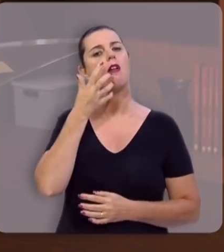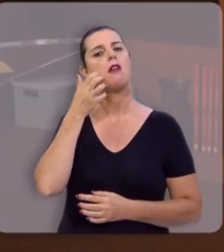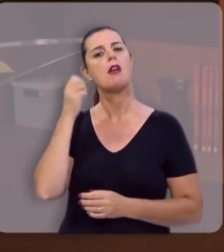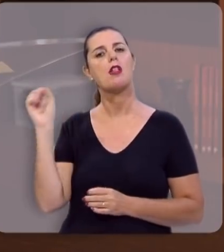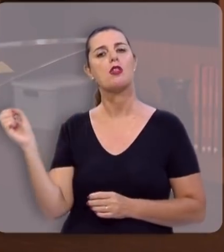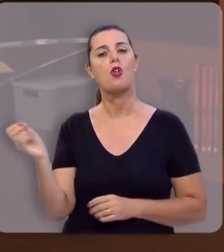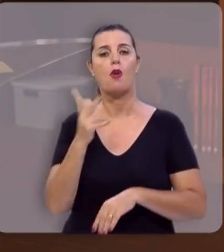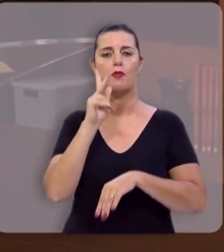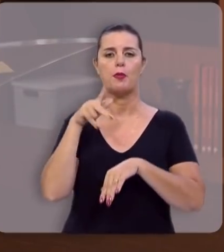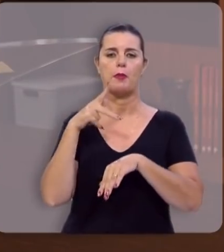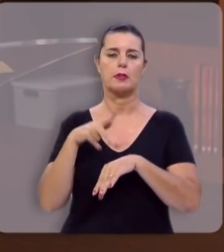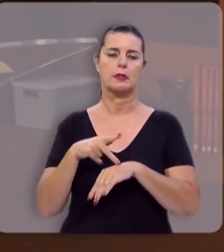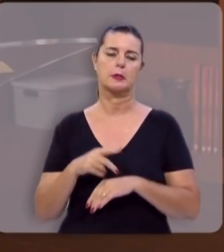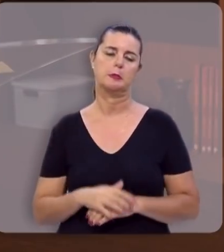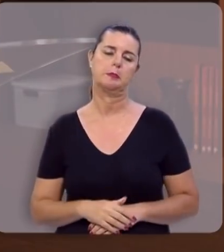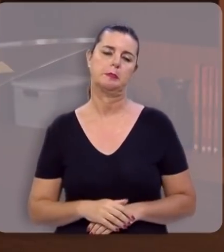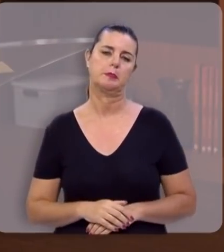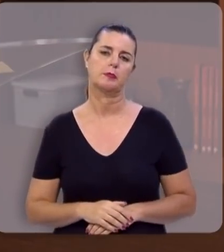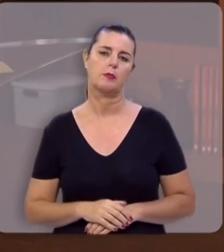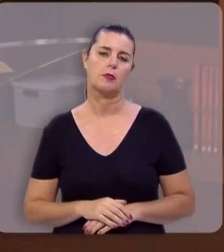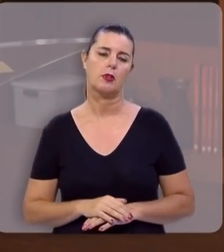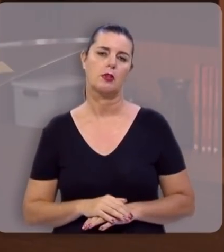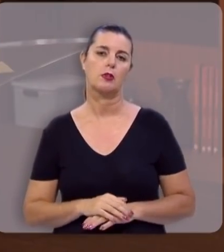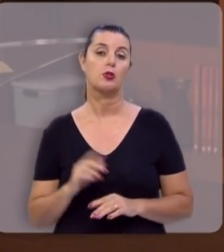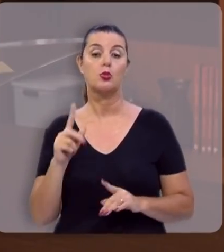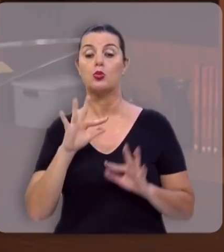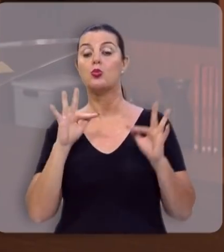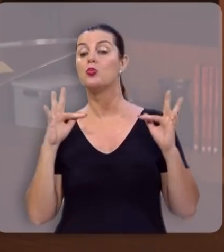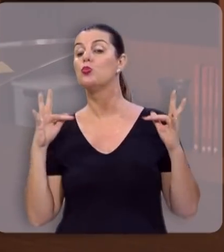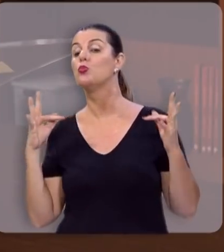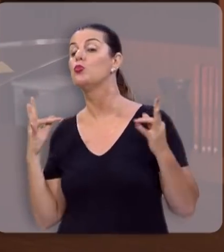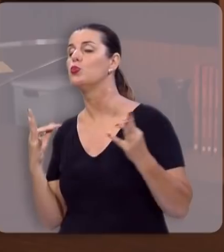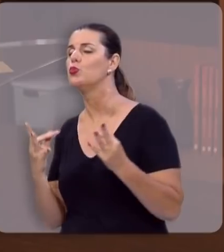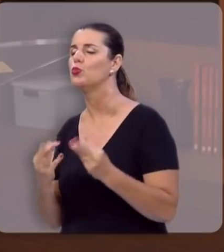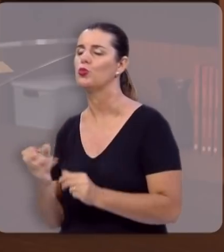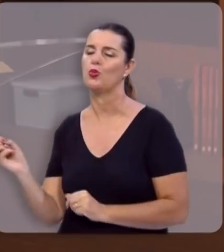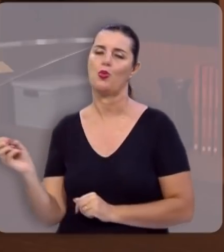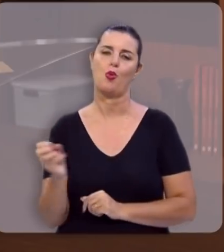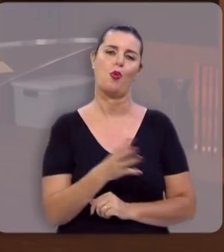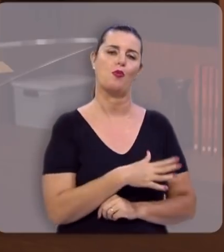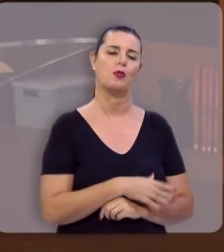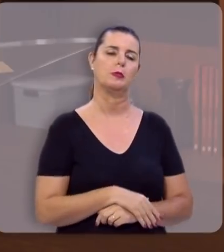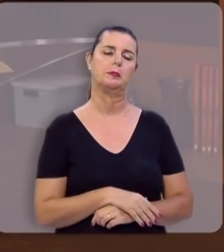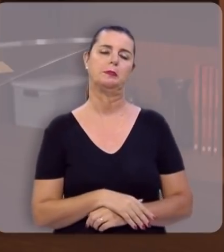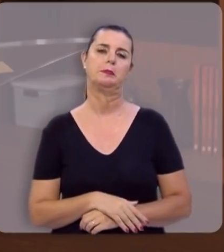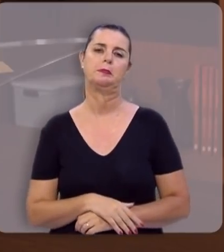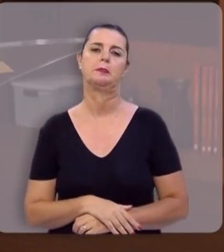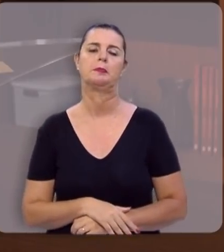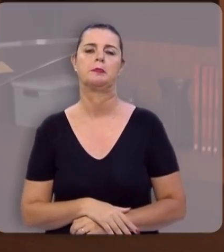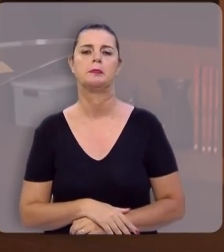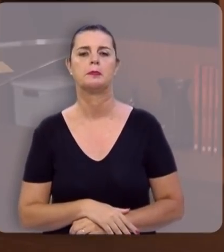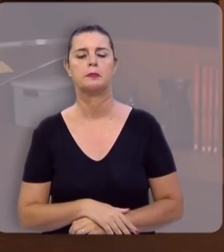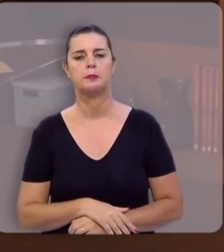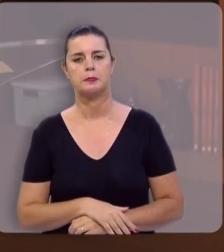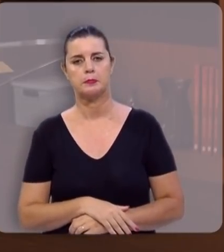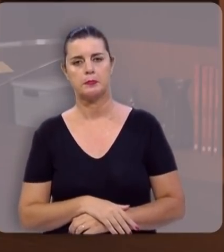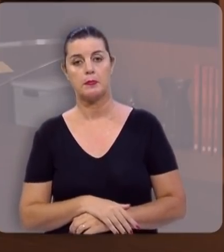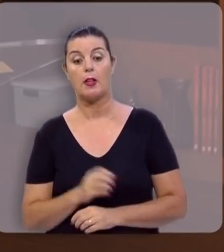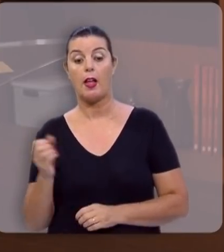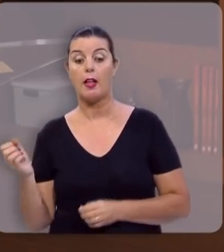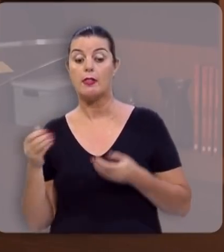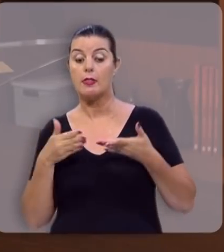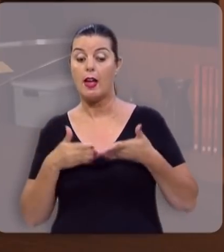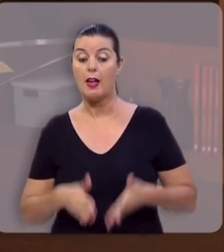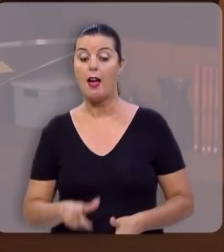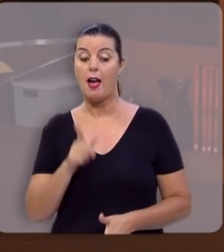pátria. É tudo novo. Tudo novo. É nascer da